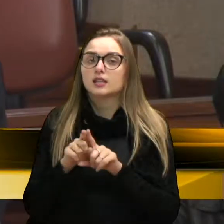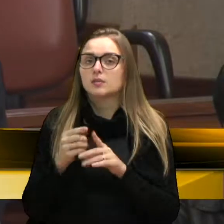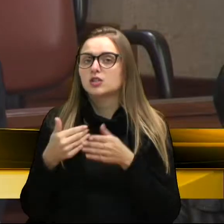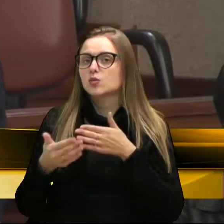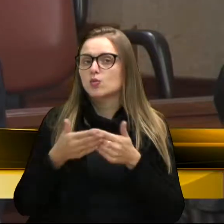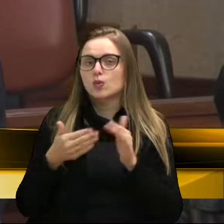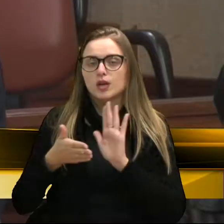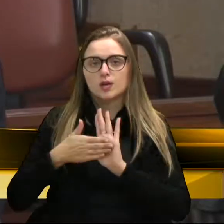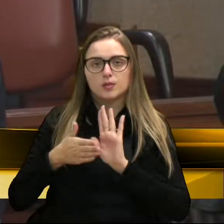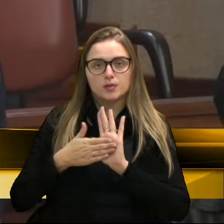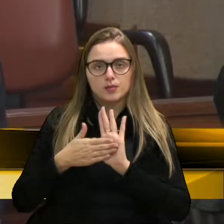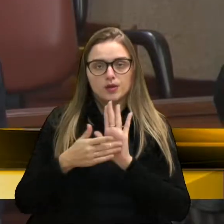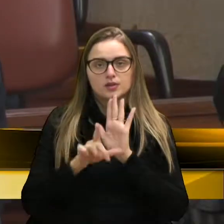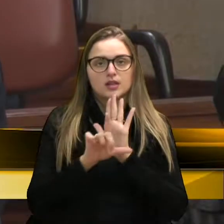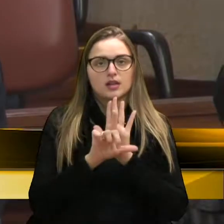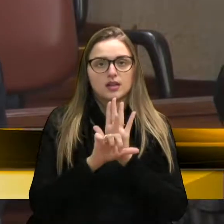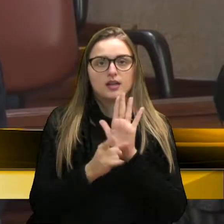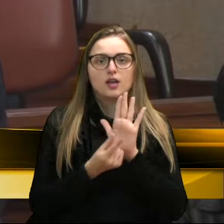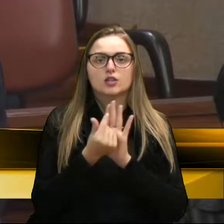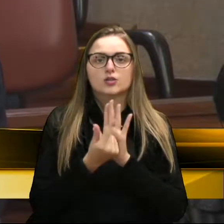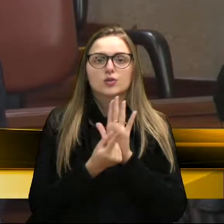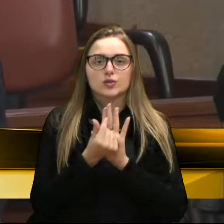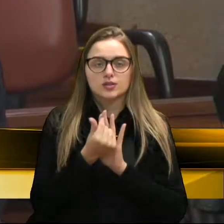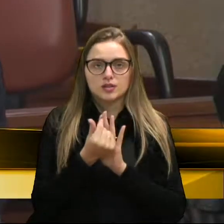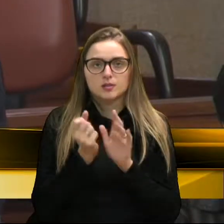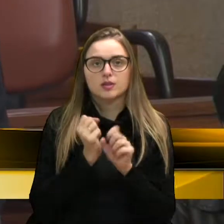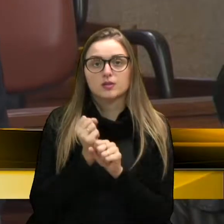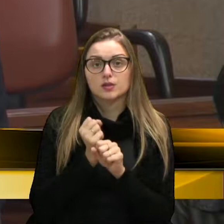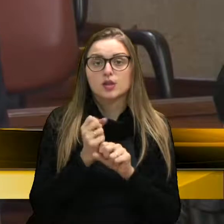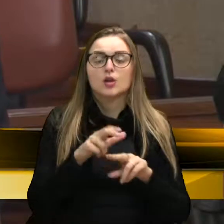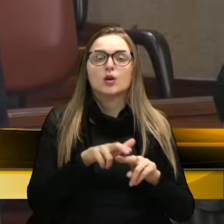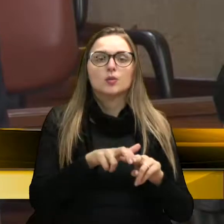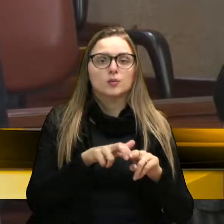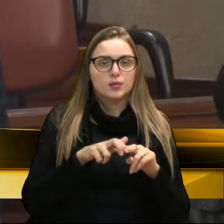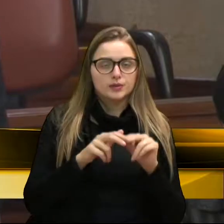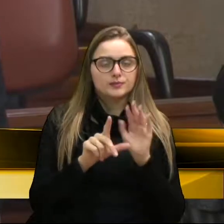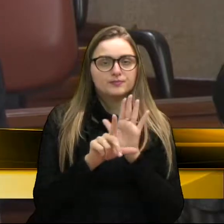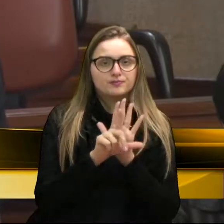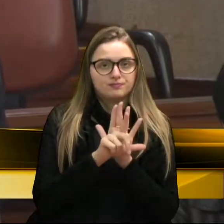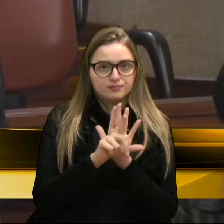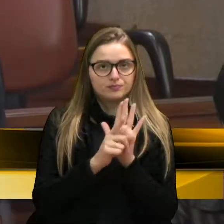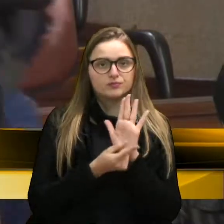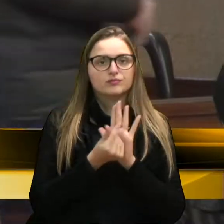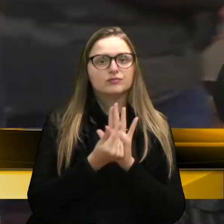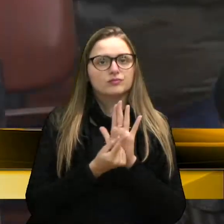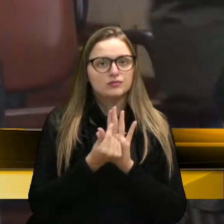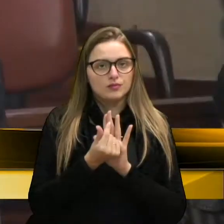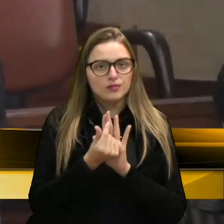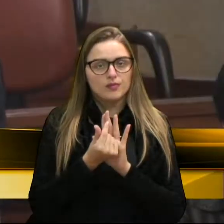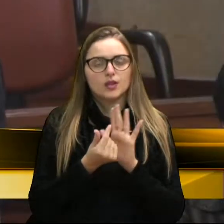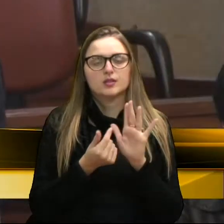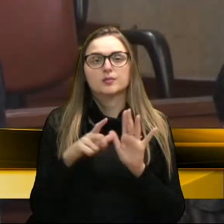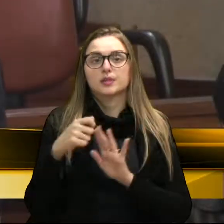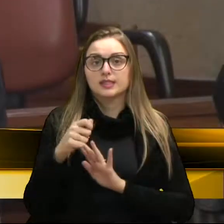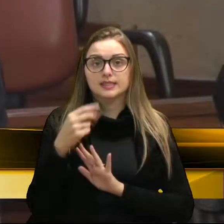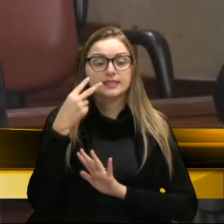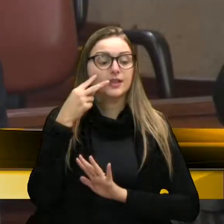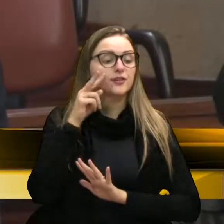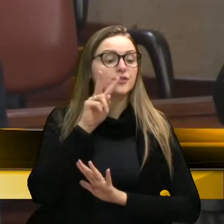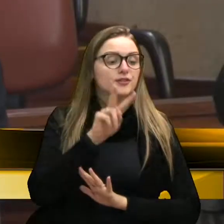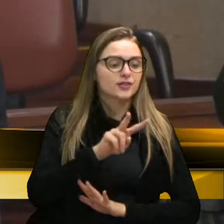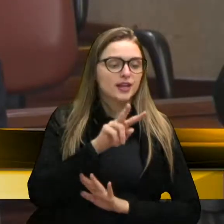por meio da Lei de Orçamento Anual. Para tanto, a Lei do Orçamento Anual deve observar as